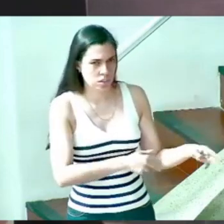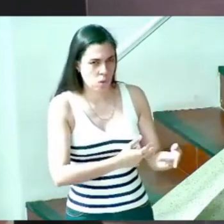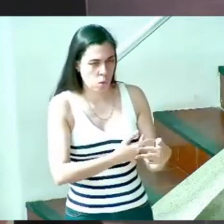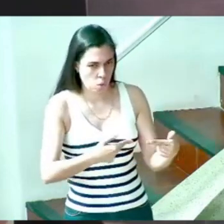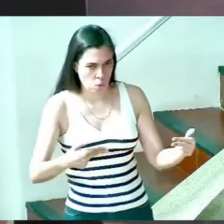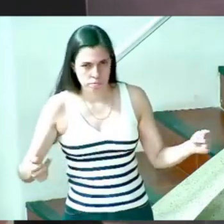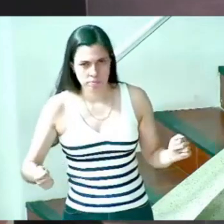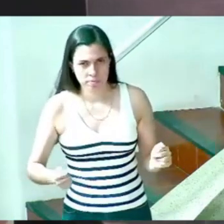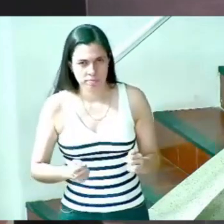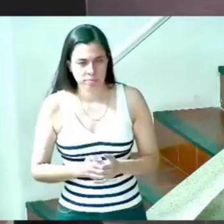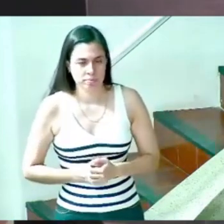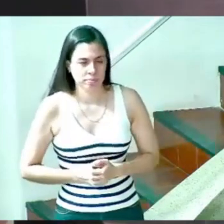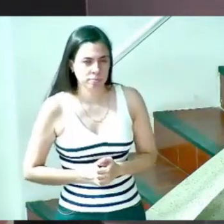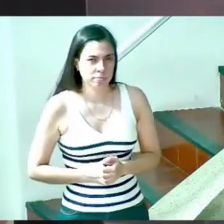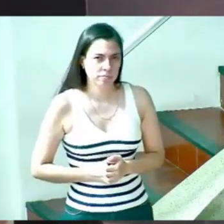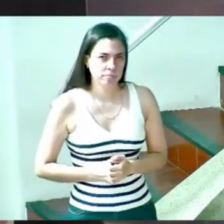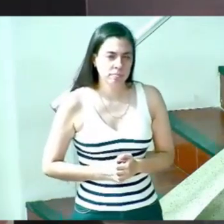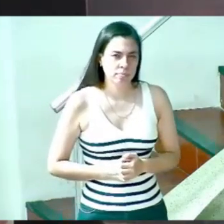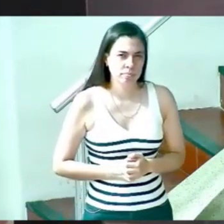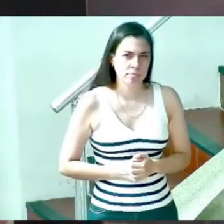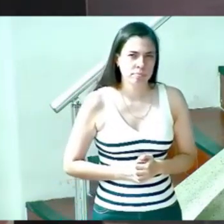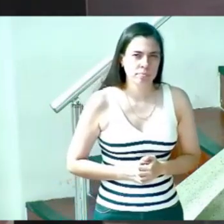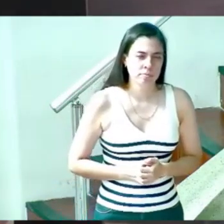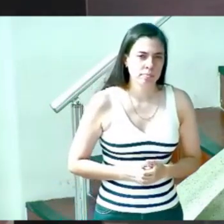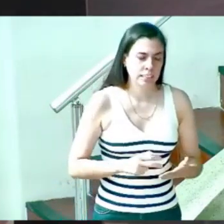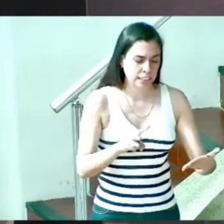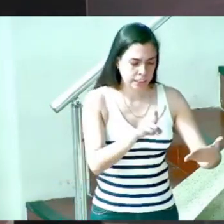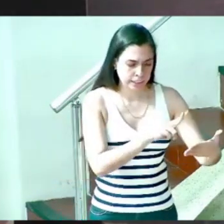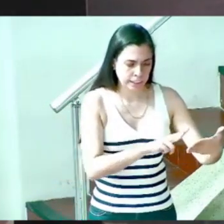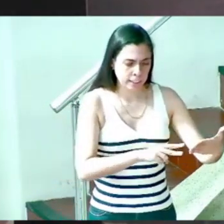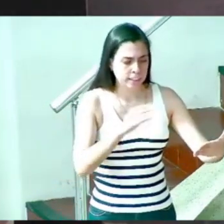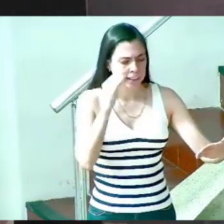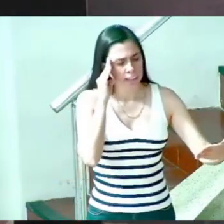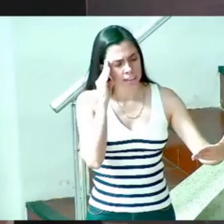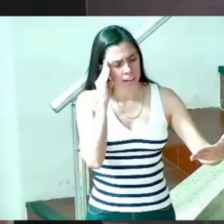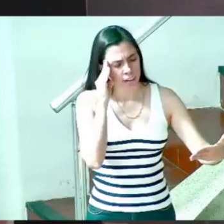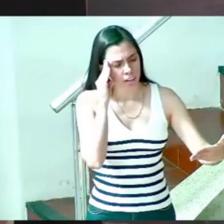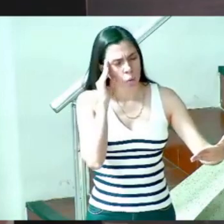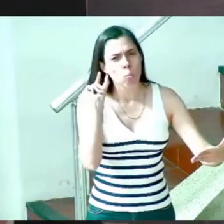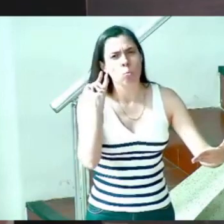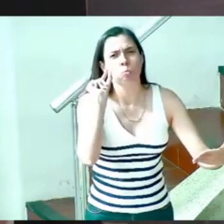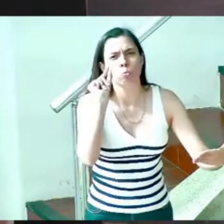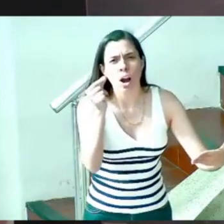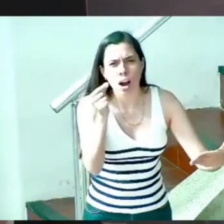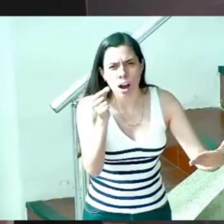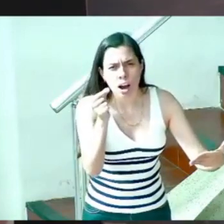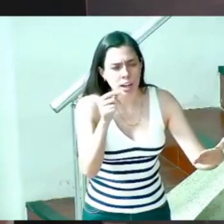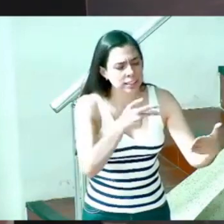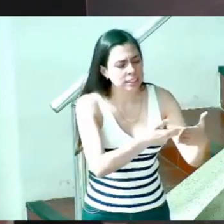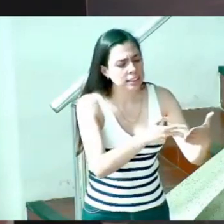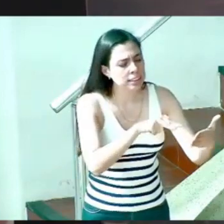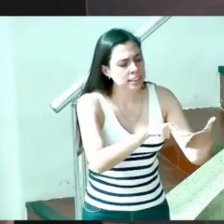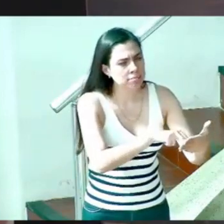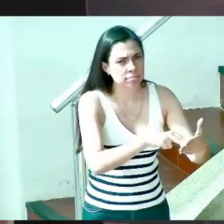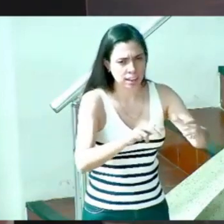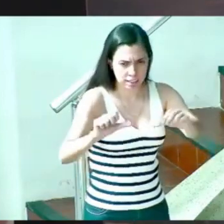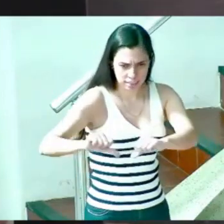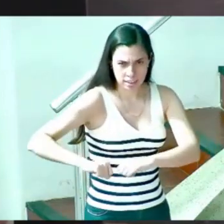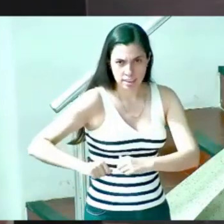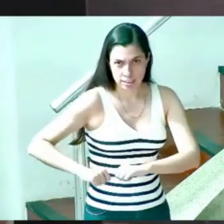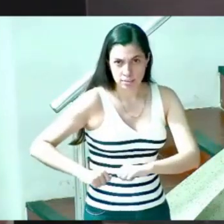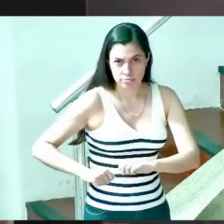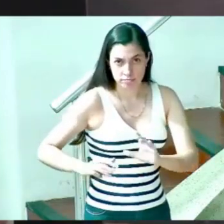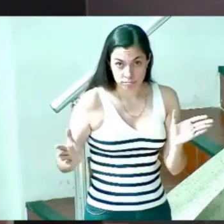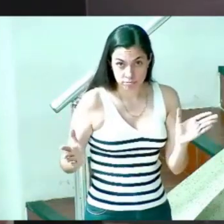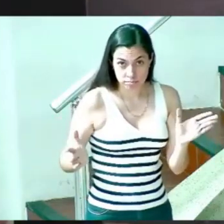entendamos o termo tentação dentro do contexto bíblico. E para isso nós precisamos recorrer tanto ao Antigo